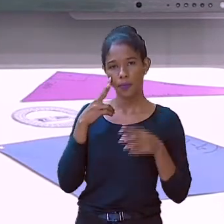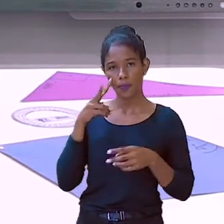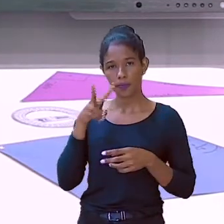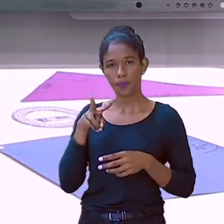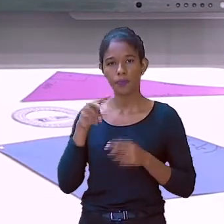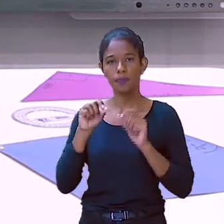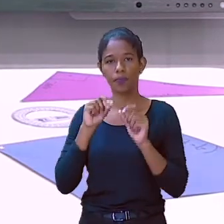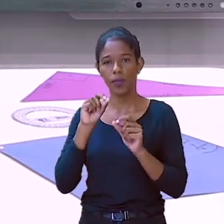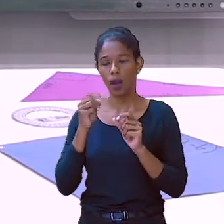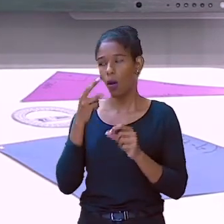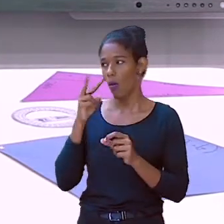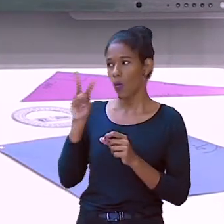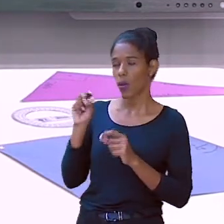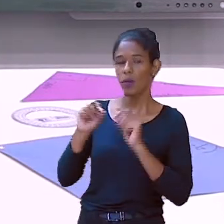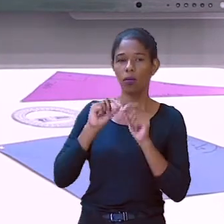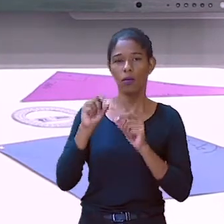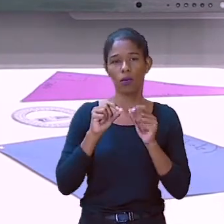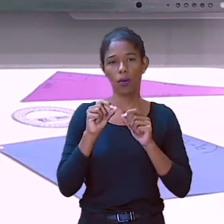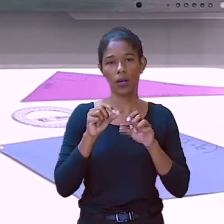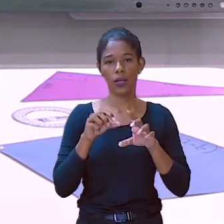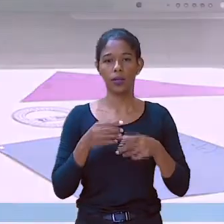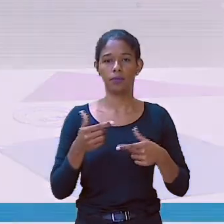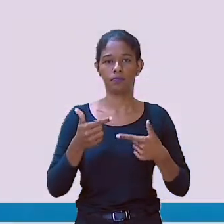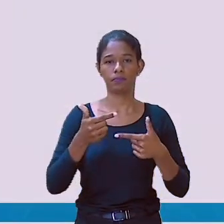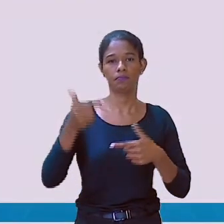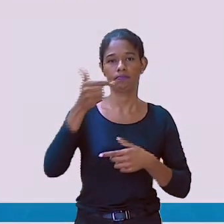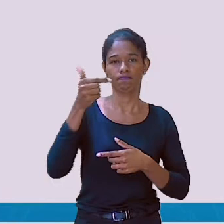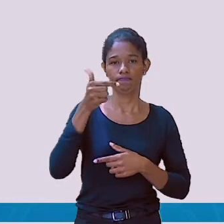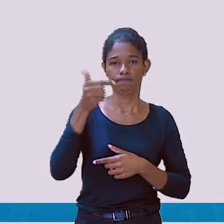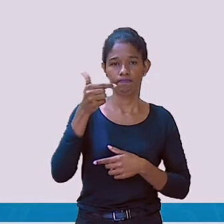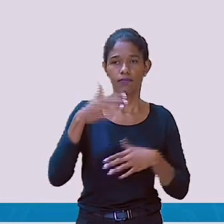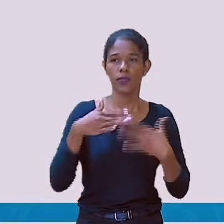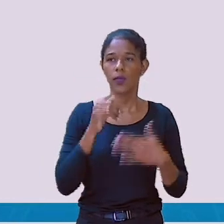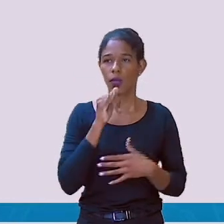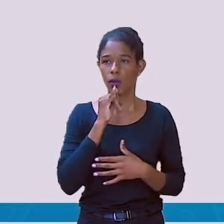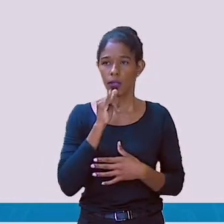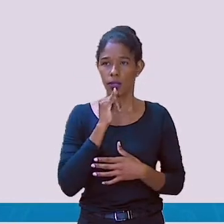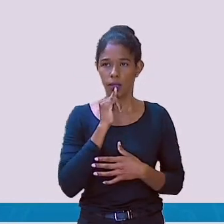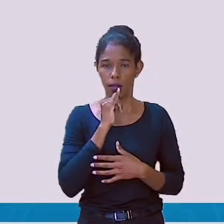expoentes. Vejam só, eu tenho aqui este exemplo.